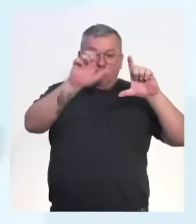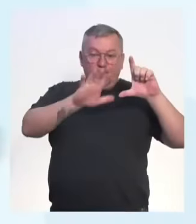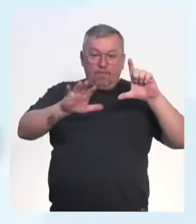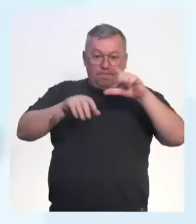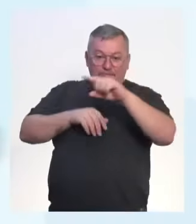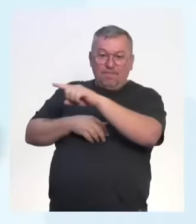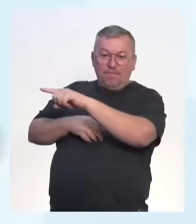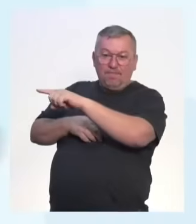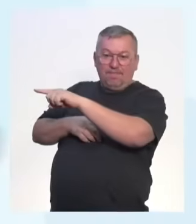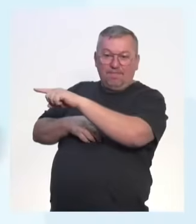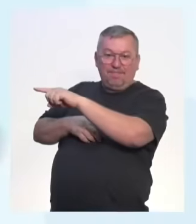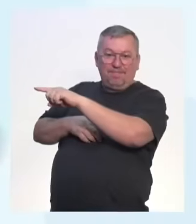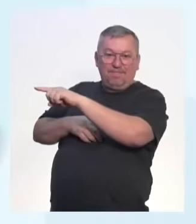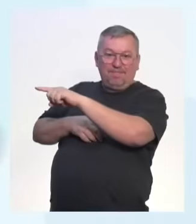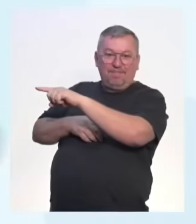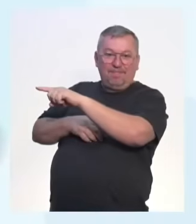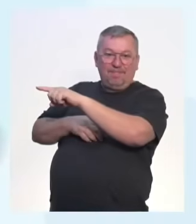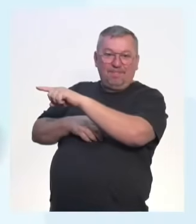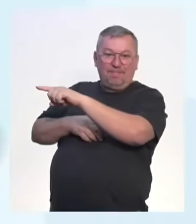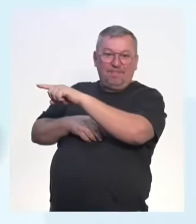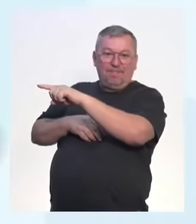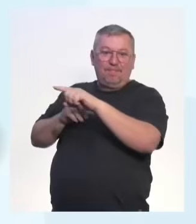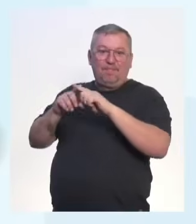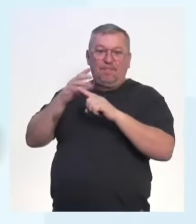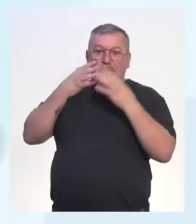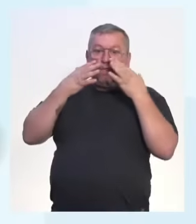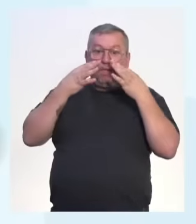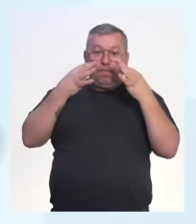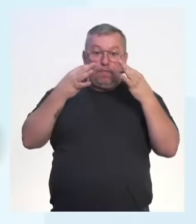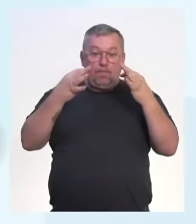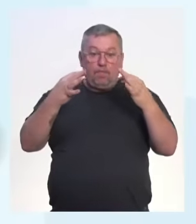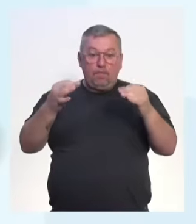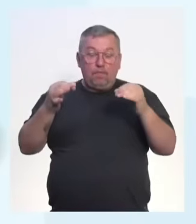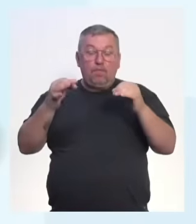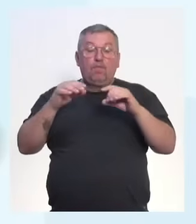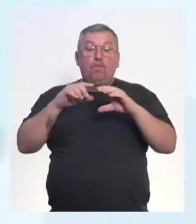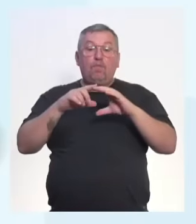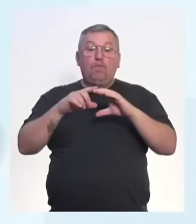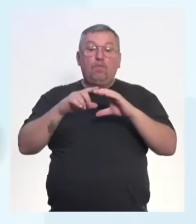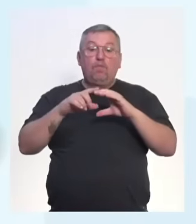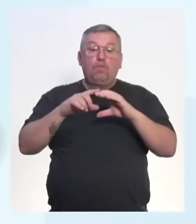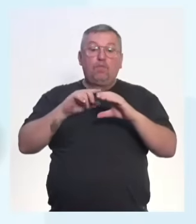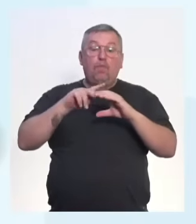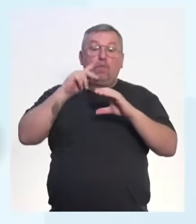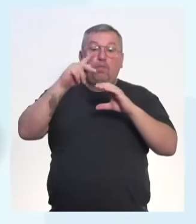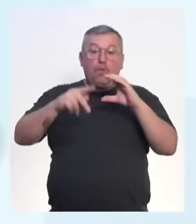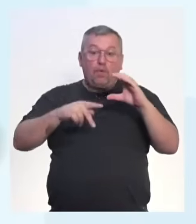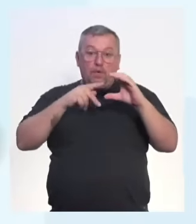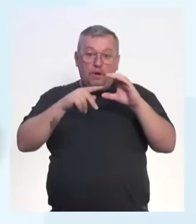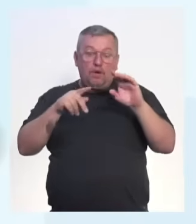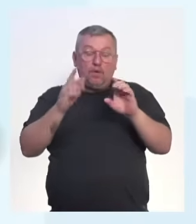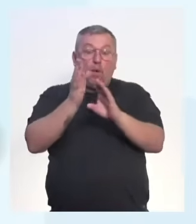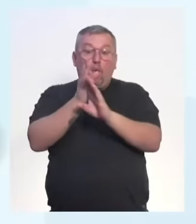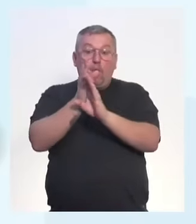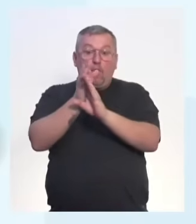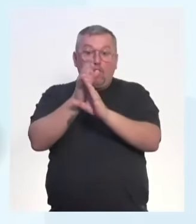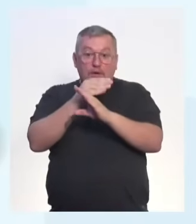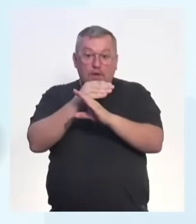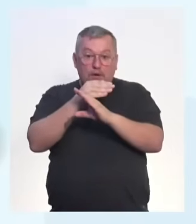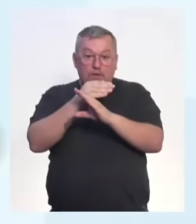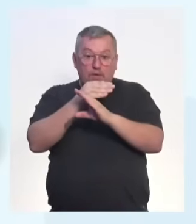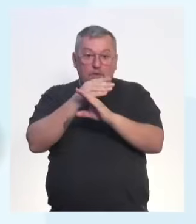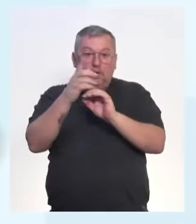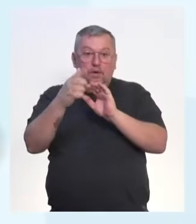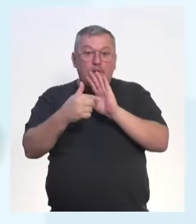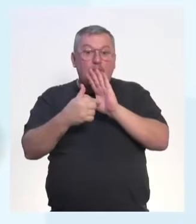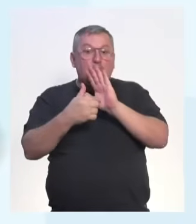1. Nessa atividade 1 está assim, ó. Então, observe atentamente o poliedro que representa um dado. Foi o que eu apresentei aí para